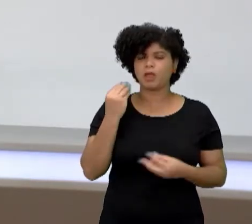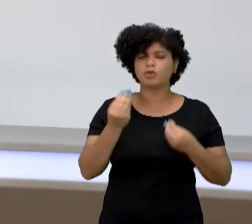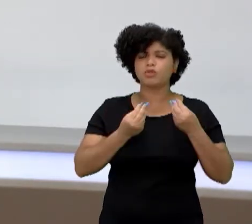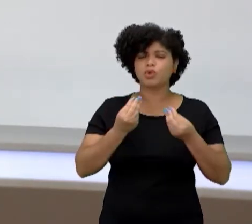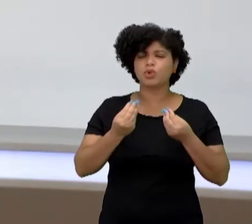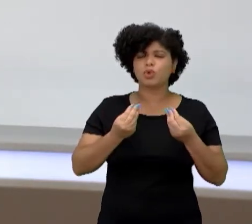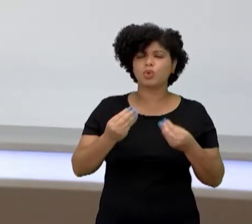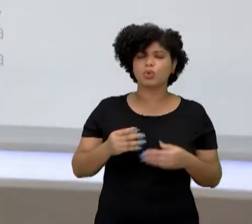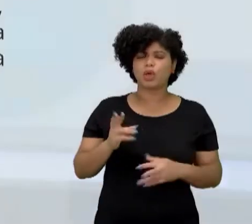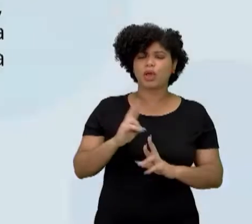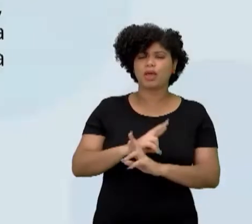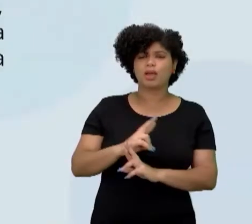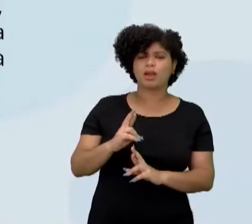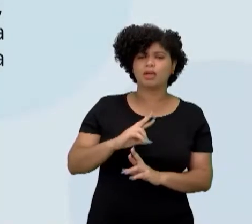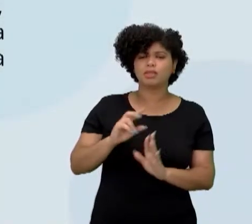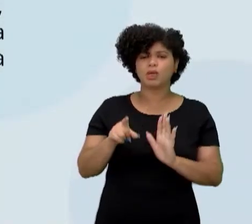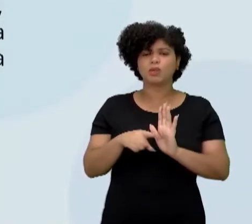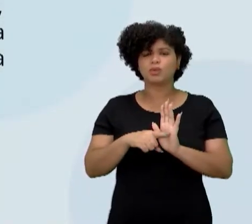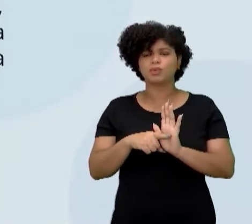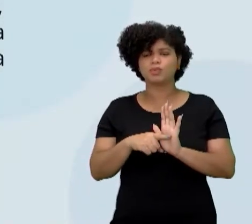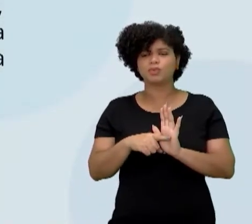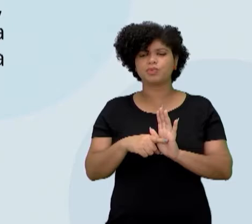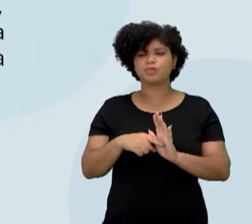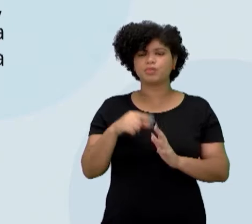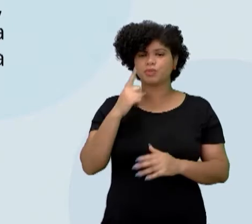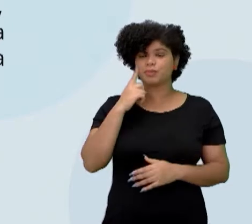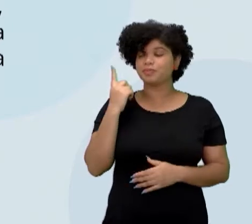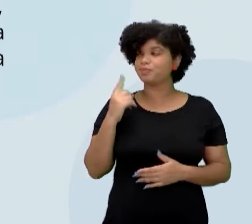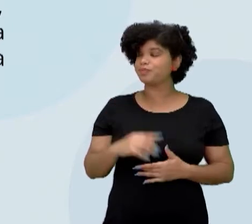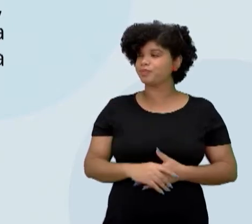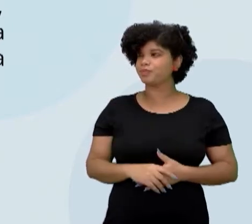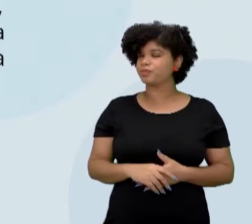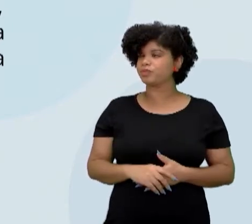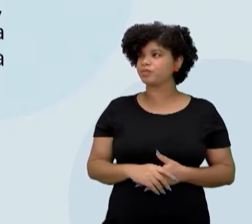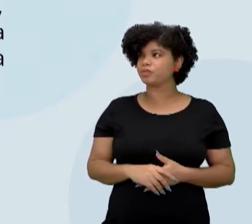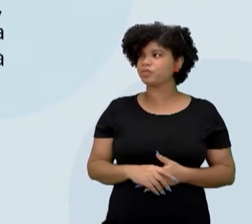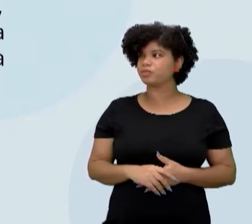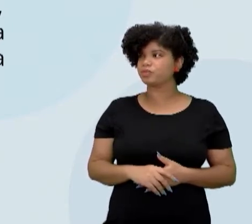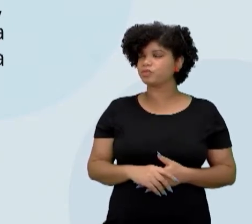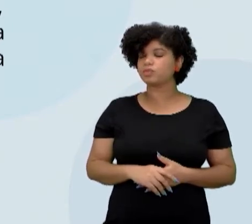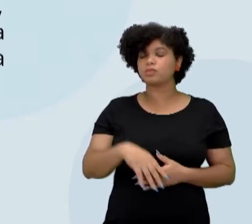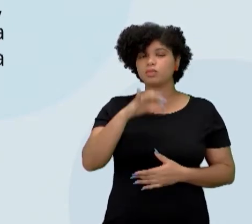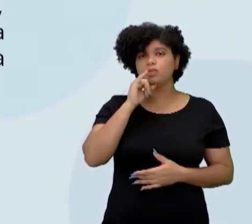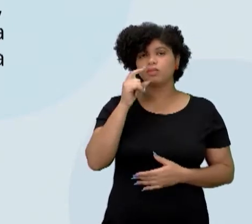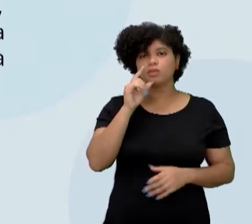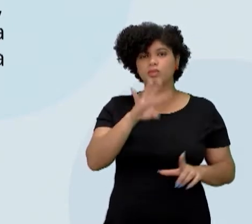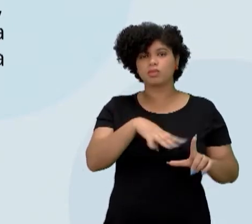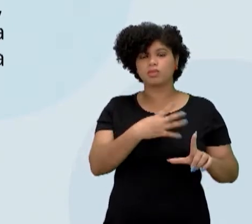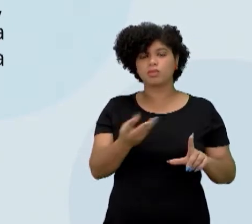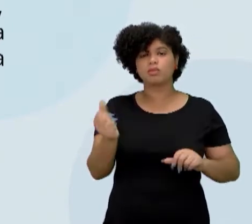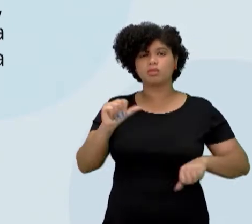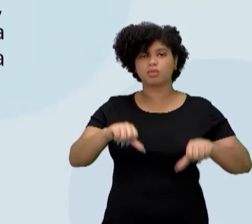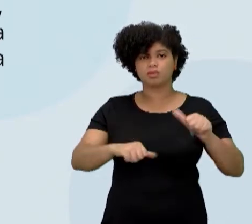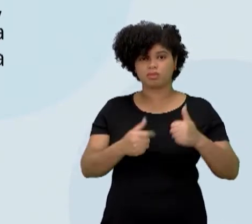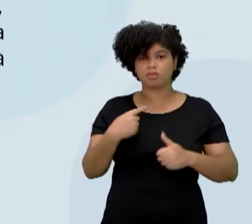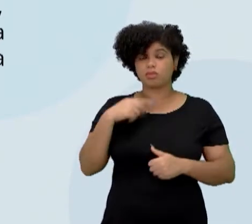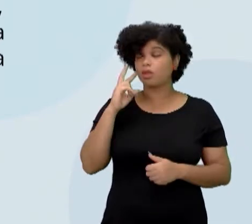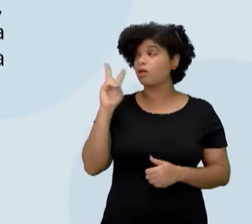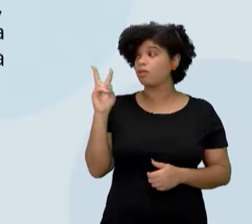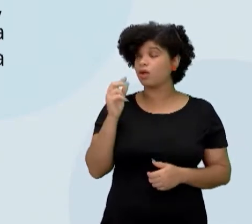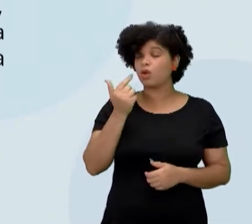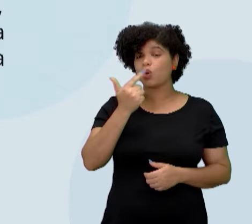ela está representada na tabela periódica. Se eu olhar a tabela periódica aí, eu consigo ver que